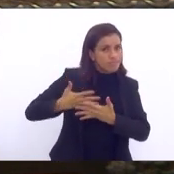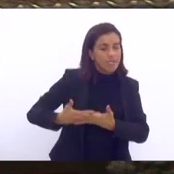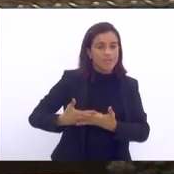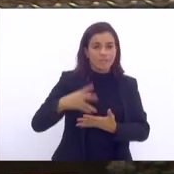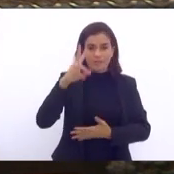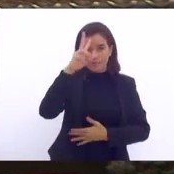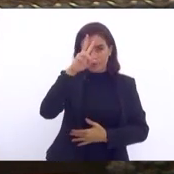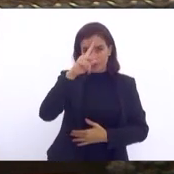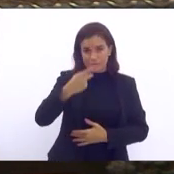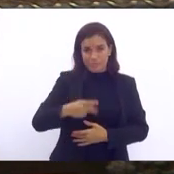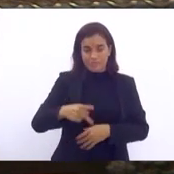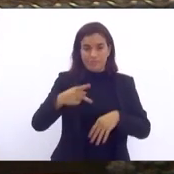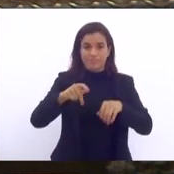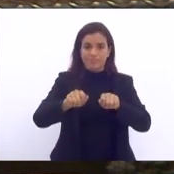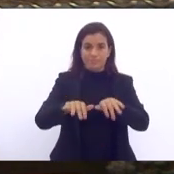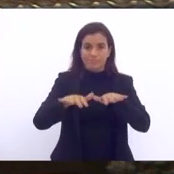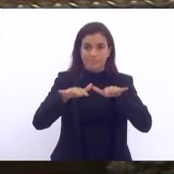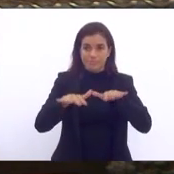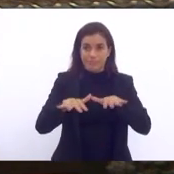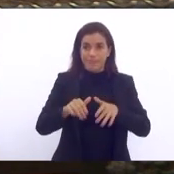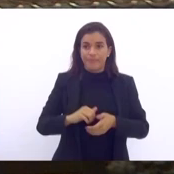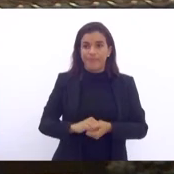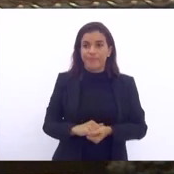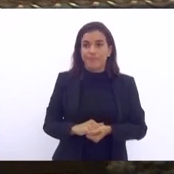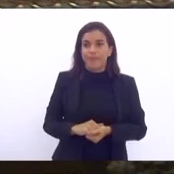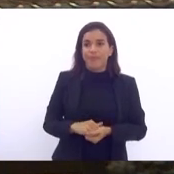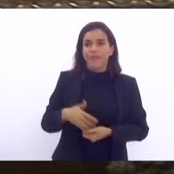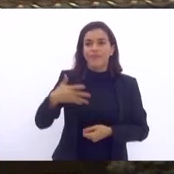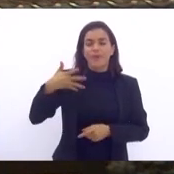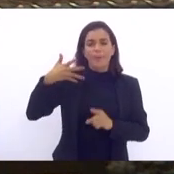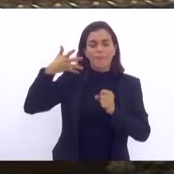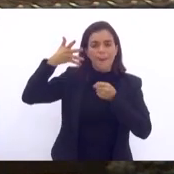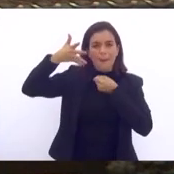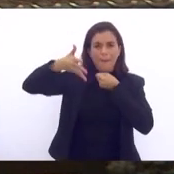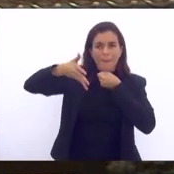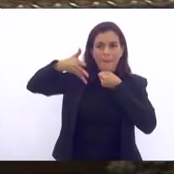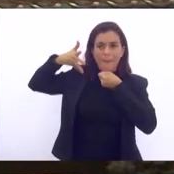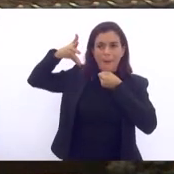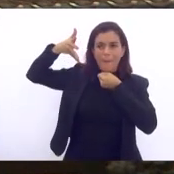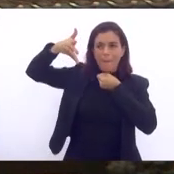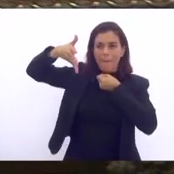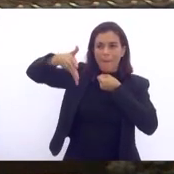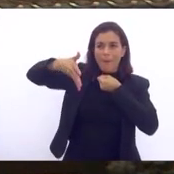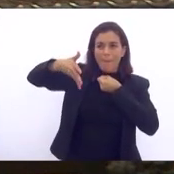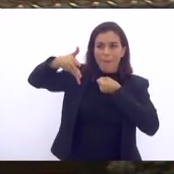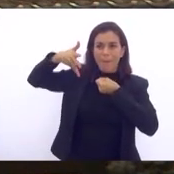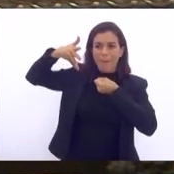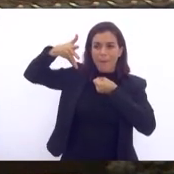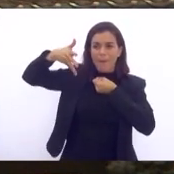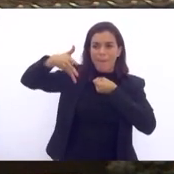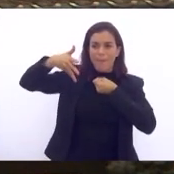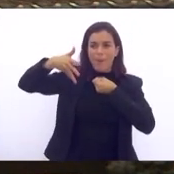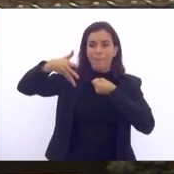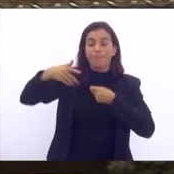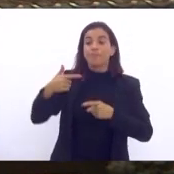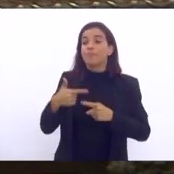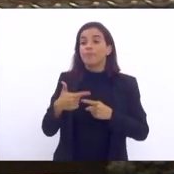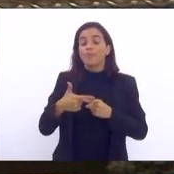de discursar daqui, falar daqui, porque em 2020...